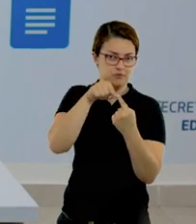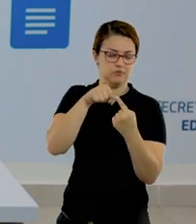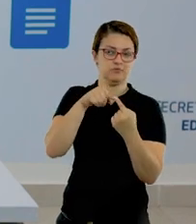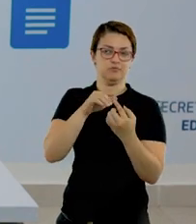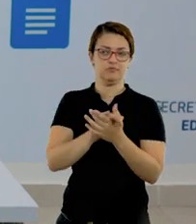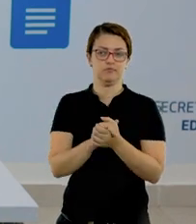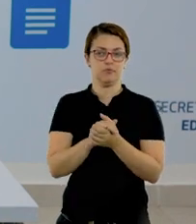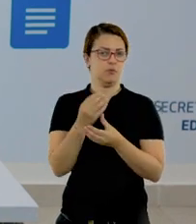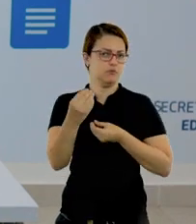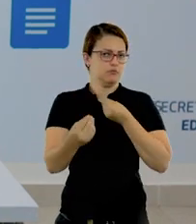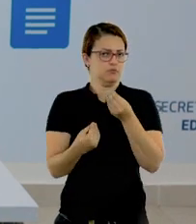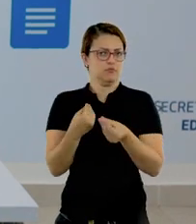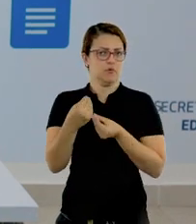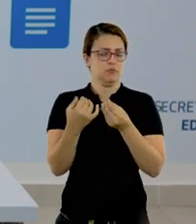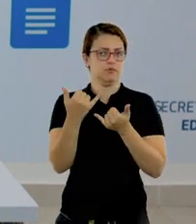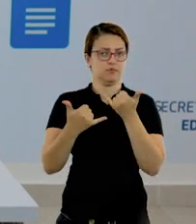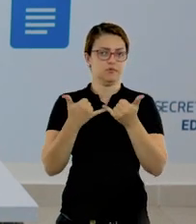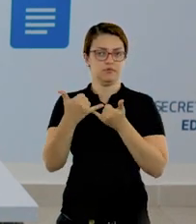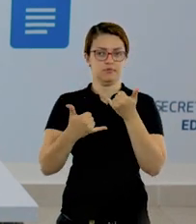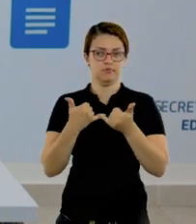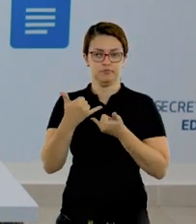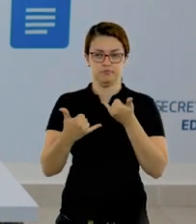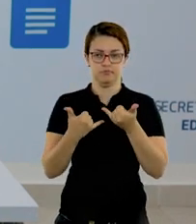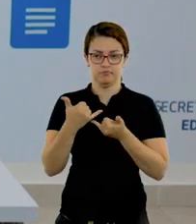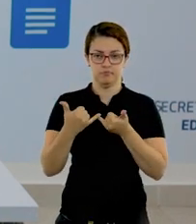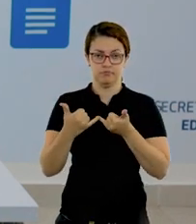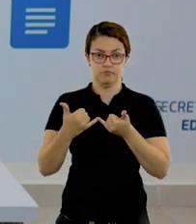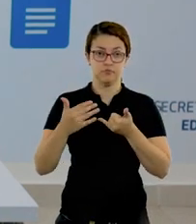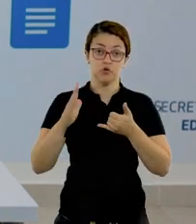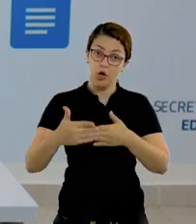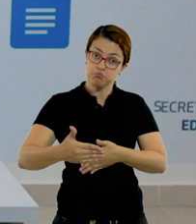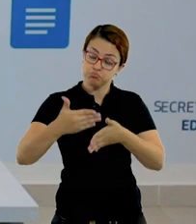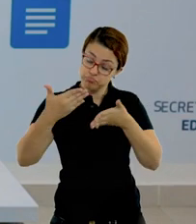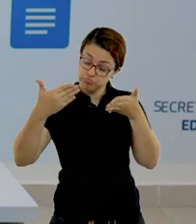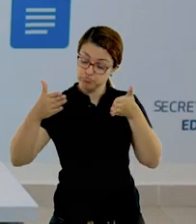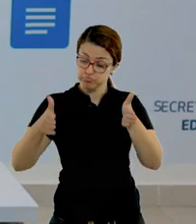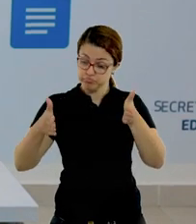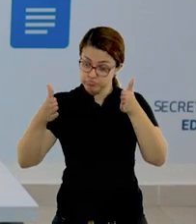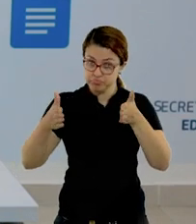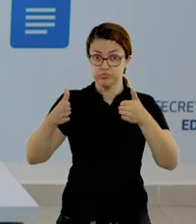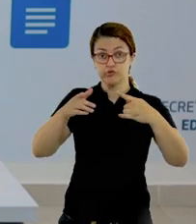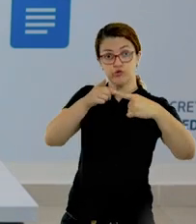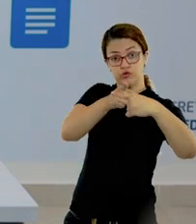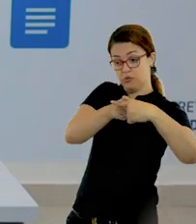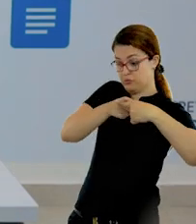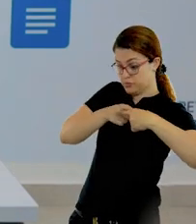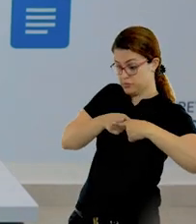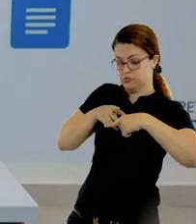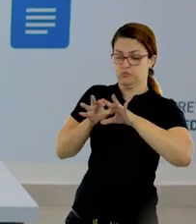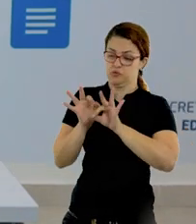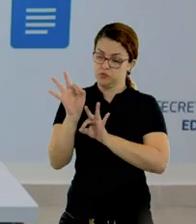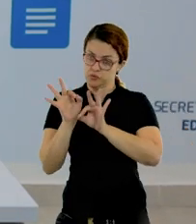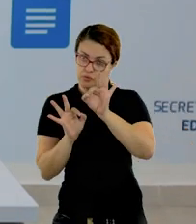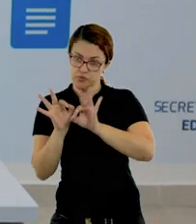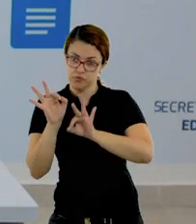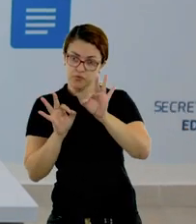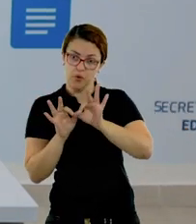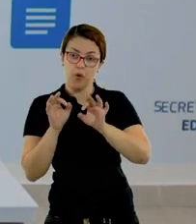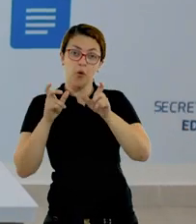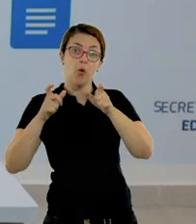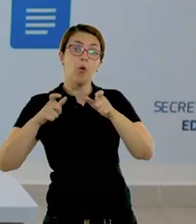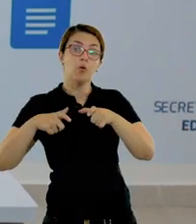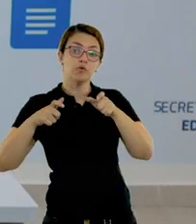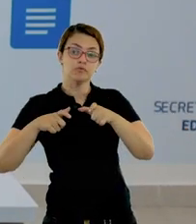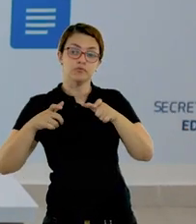boxeador, tudo bem? Como que vai funcionar a brincadeira, tá? Feito isso, colocou os xizinhos determinados aonde a criança vai poder bater,